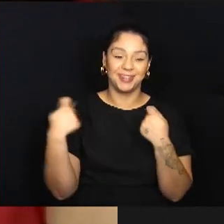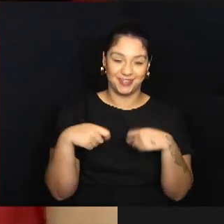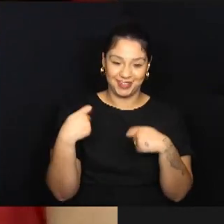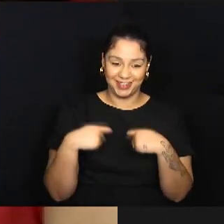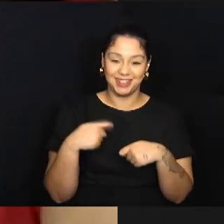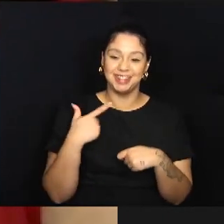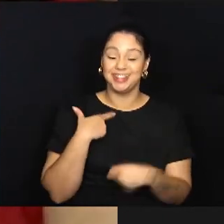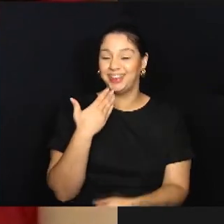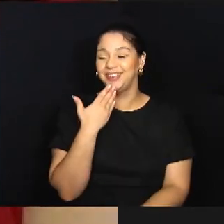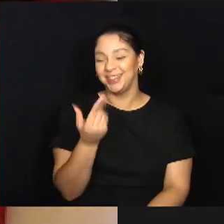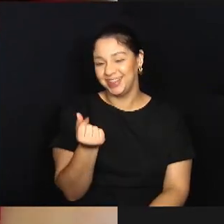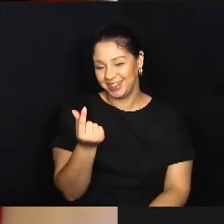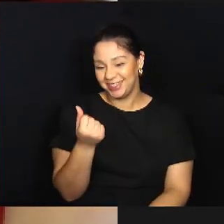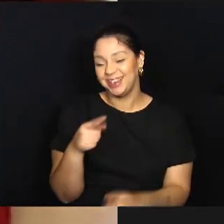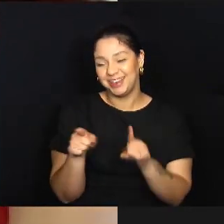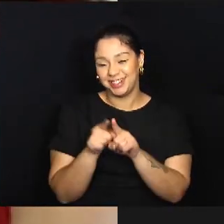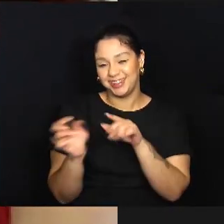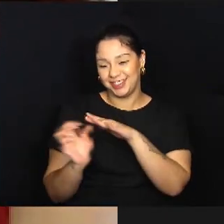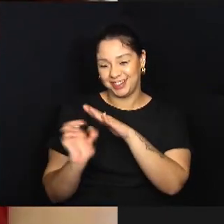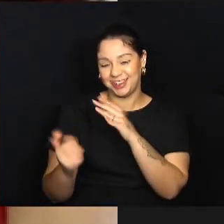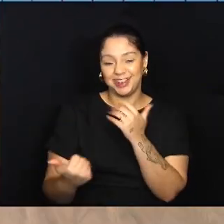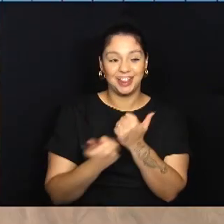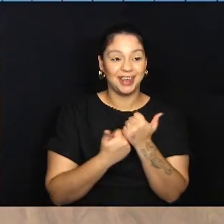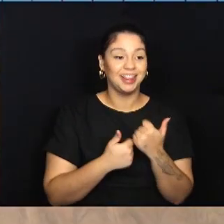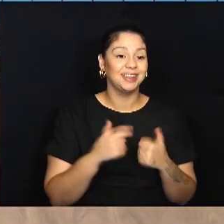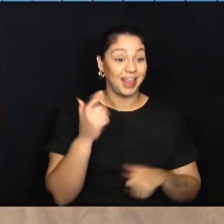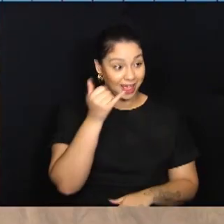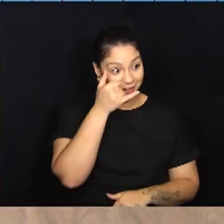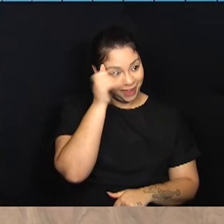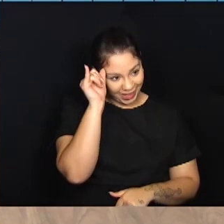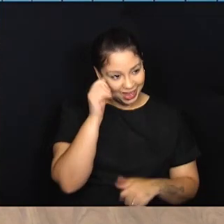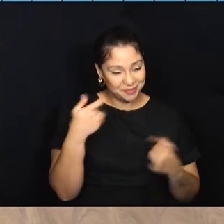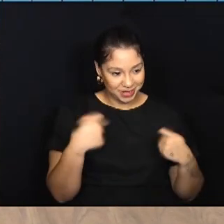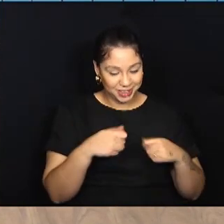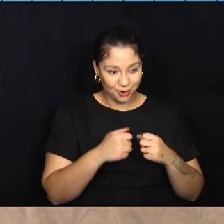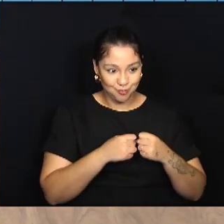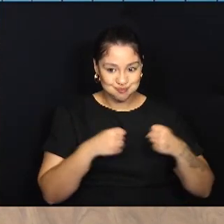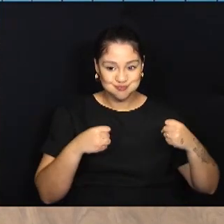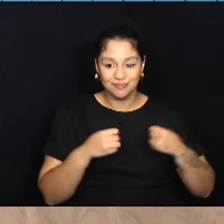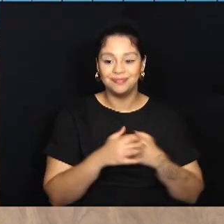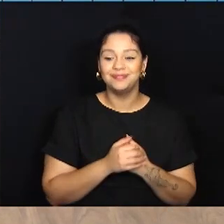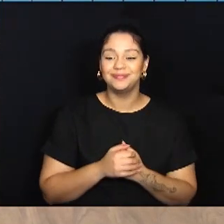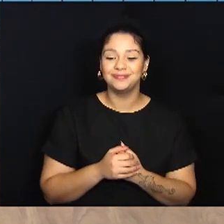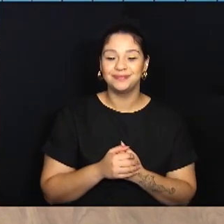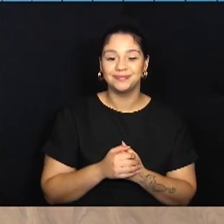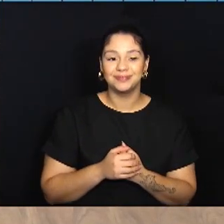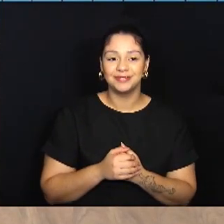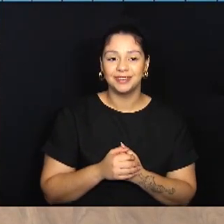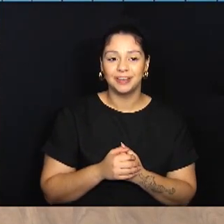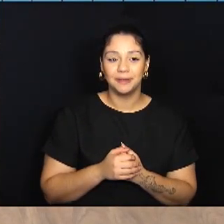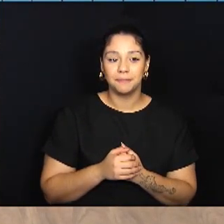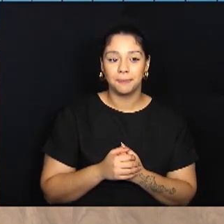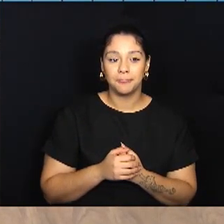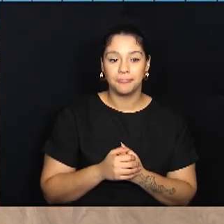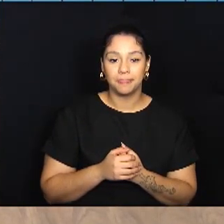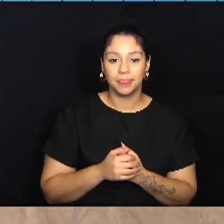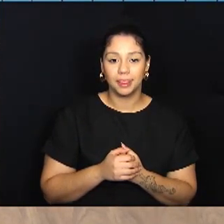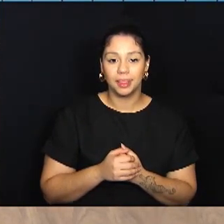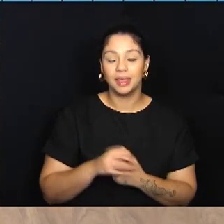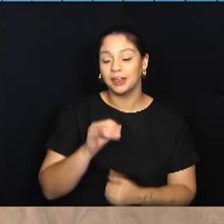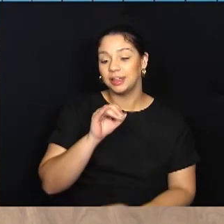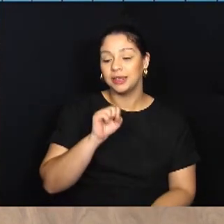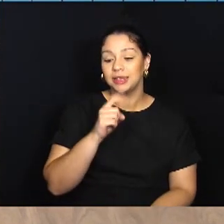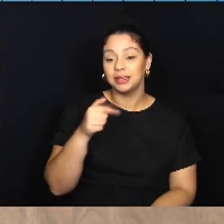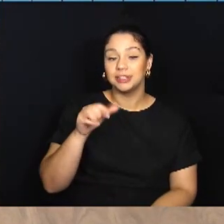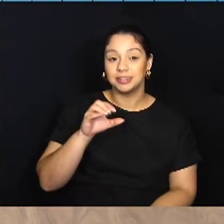feita. A vaquinha vai ter que engordar, né? Acho que São Joaquim da Barra, o Rolando Boldrin. São Joaquim da